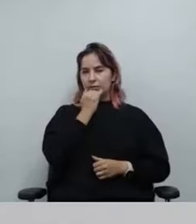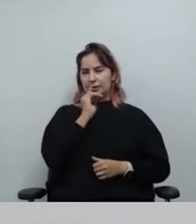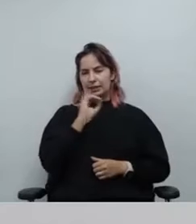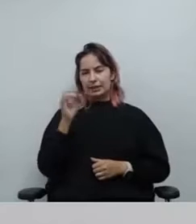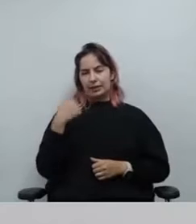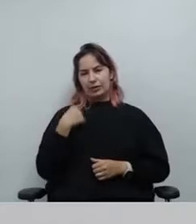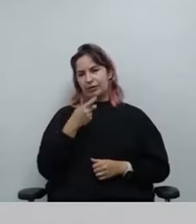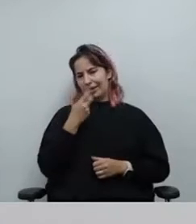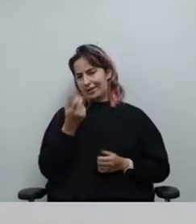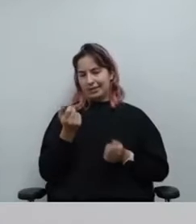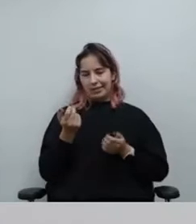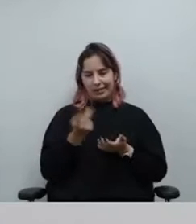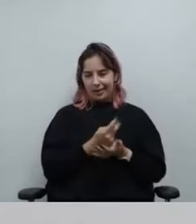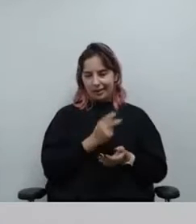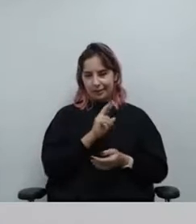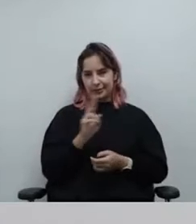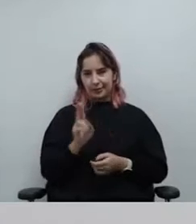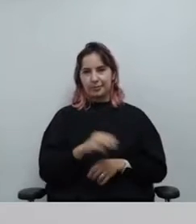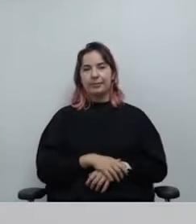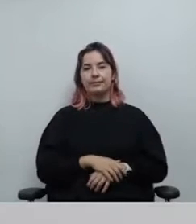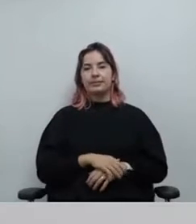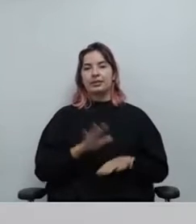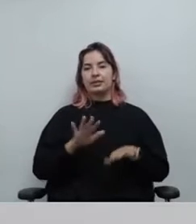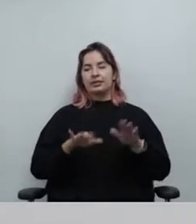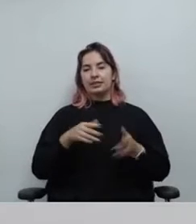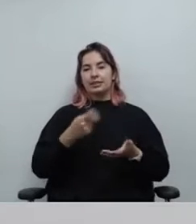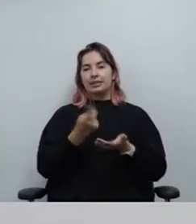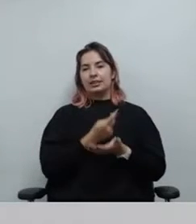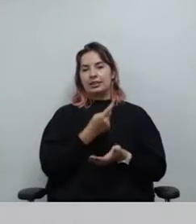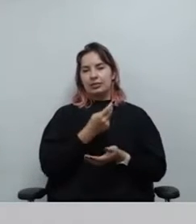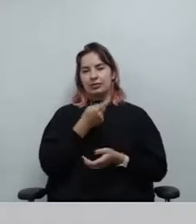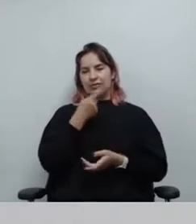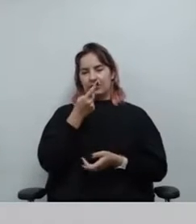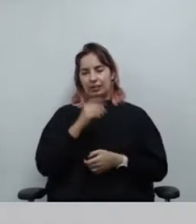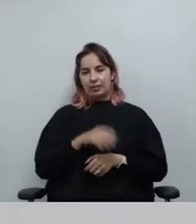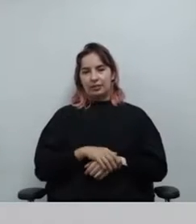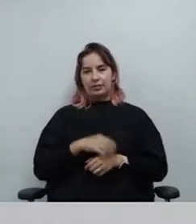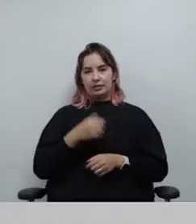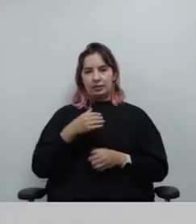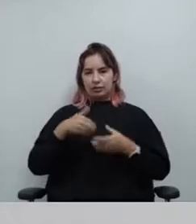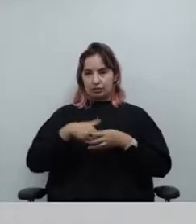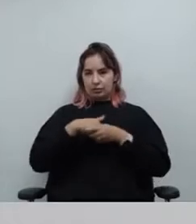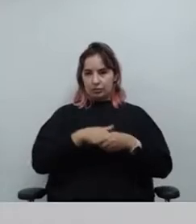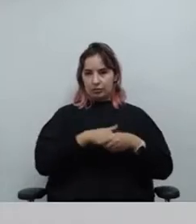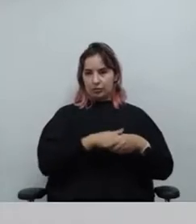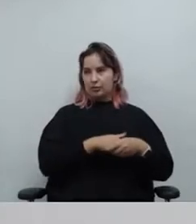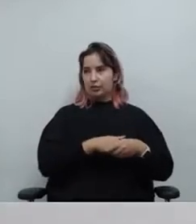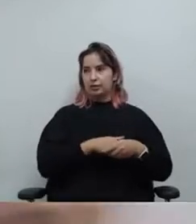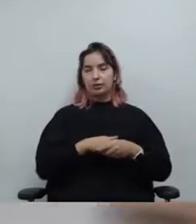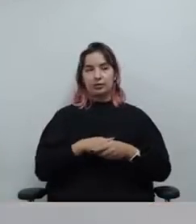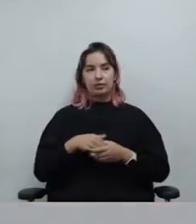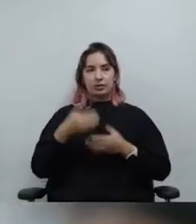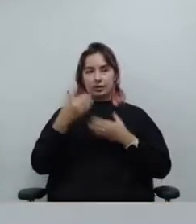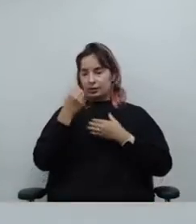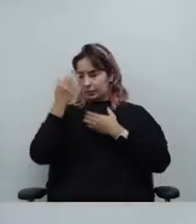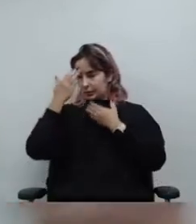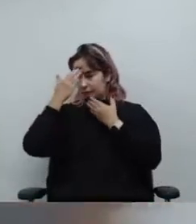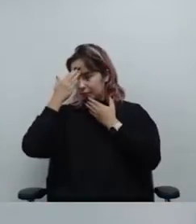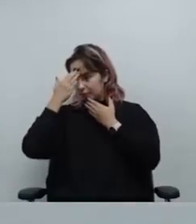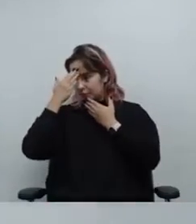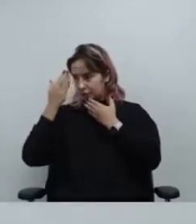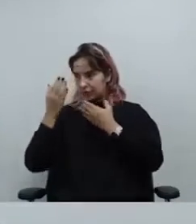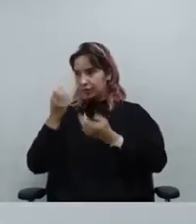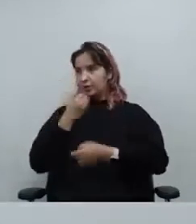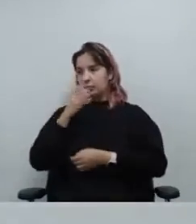nome, os erros de pronúncia. Eu saúdo pela presença e já passo a palavra. Obrigado, bom dia a todas